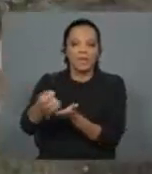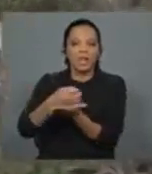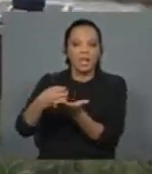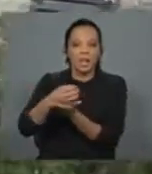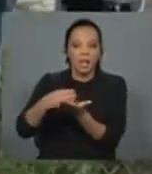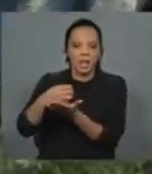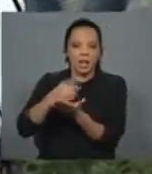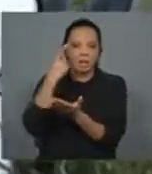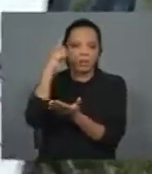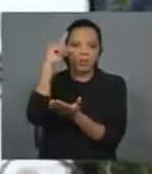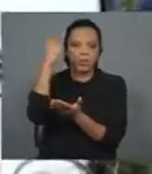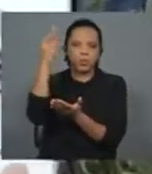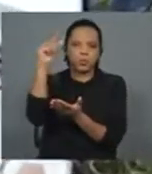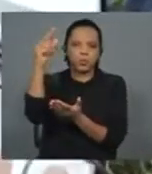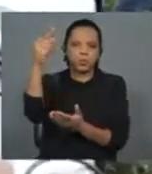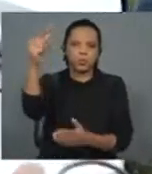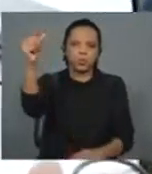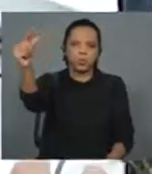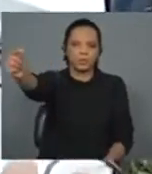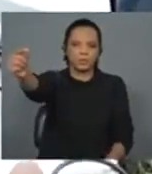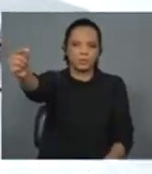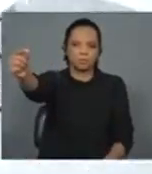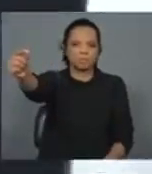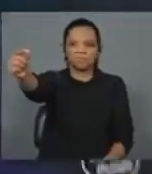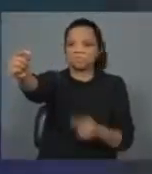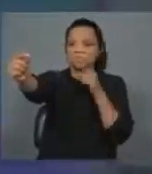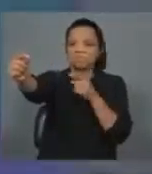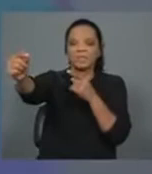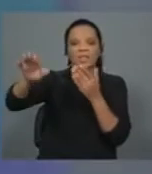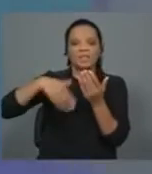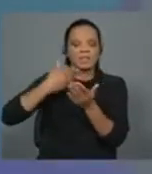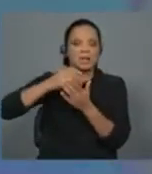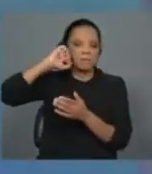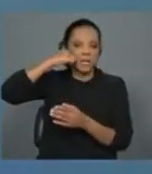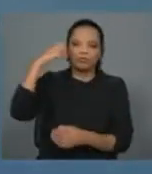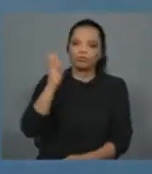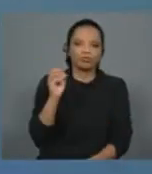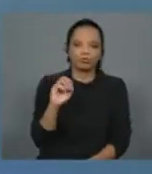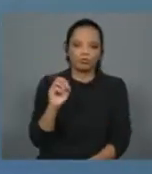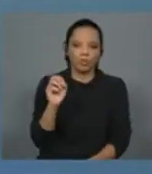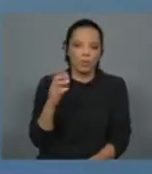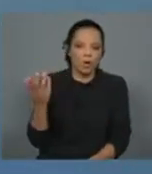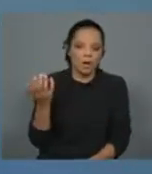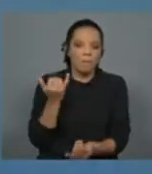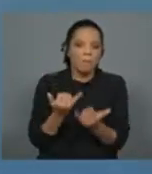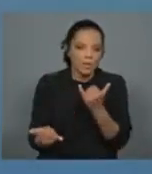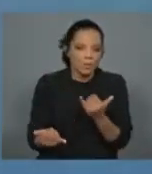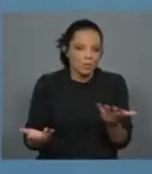muito longe de tudo. Isto não traz consequência, não há consequência e não há